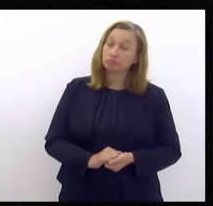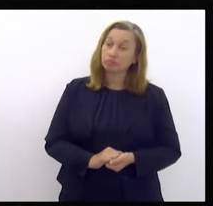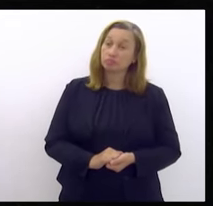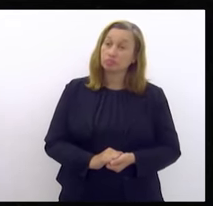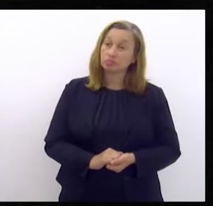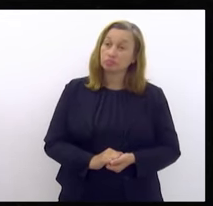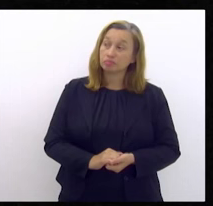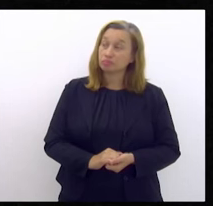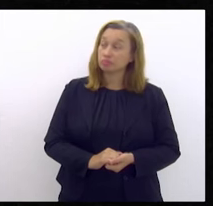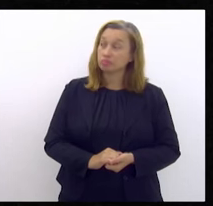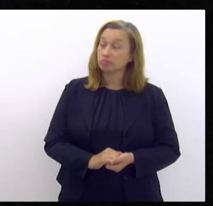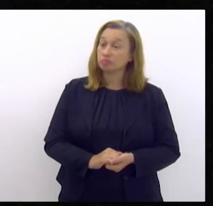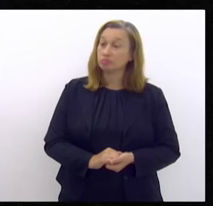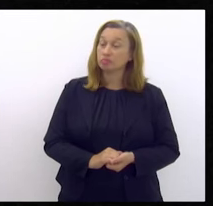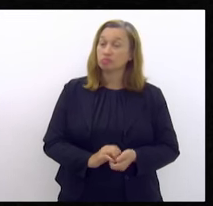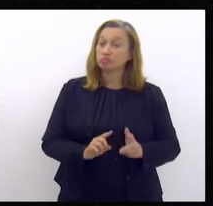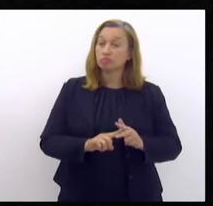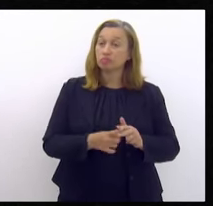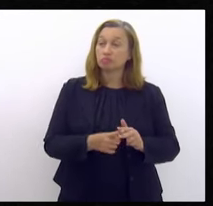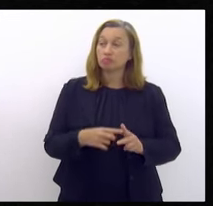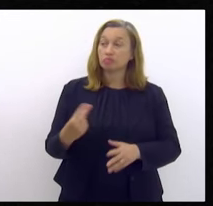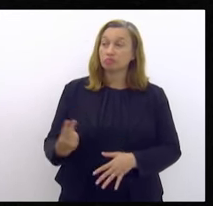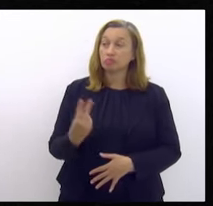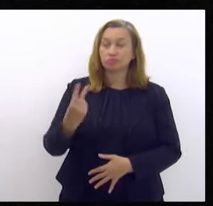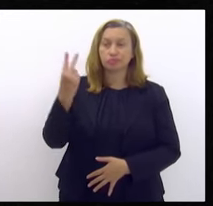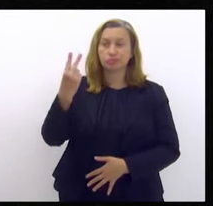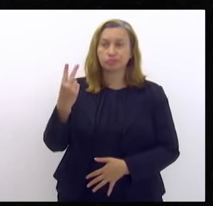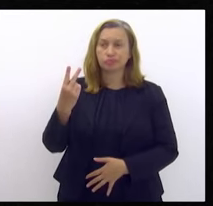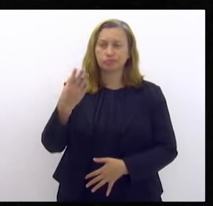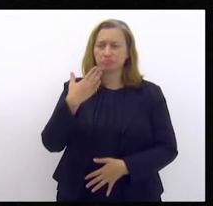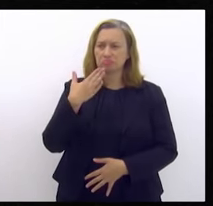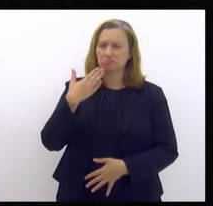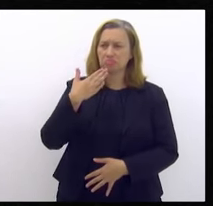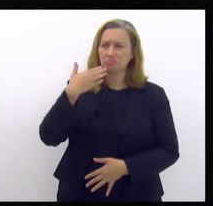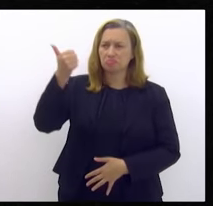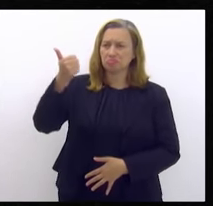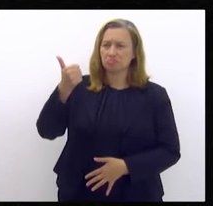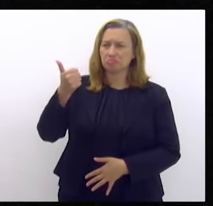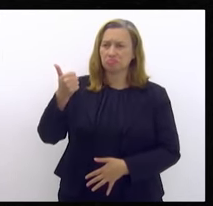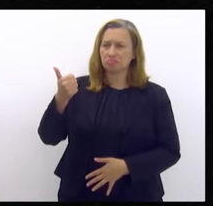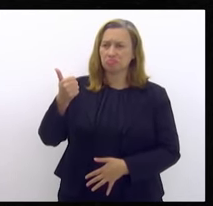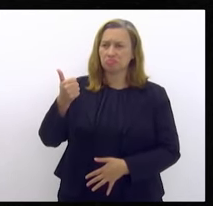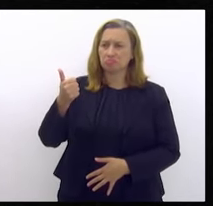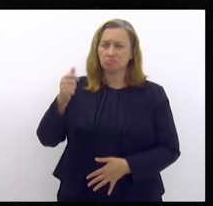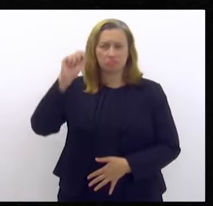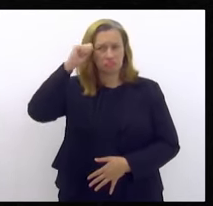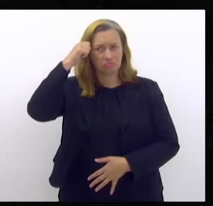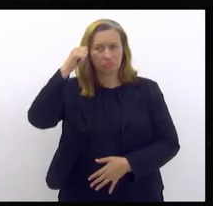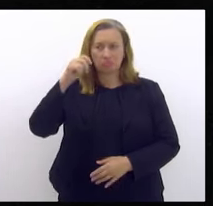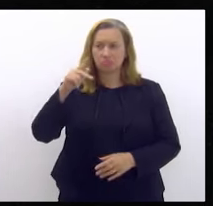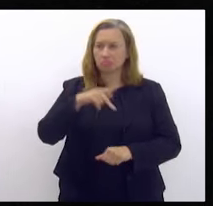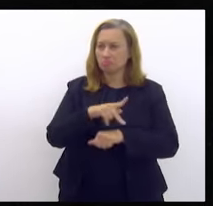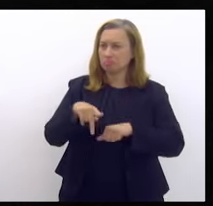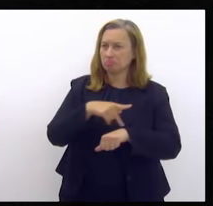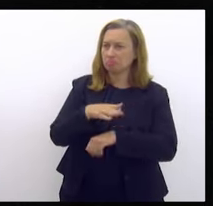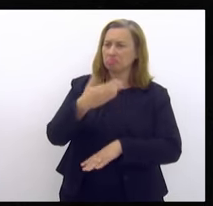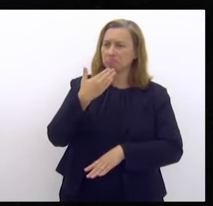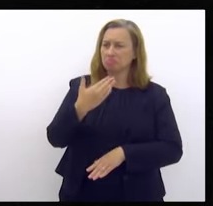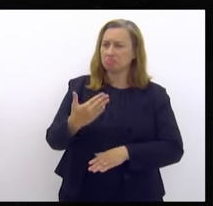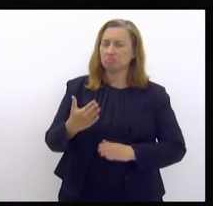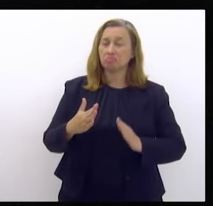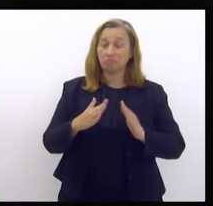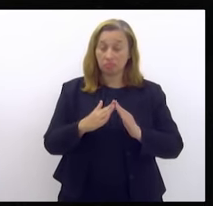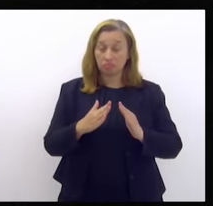uma reparação e uma valorização de uma das maiores intelectuais negras do nosso país. Por isso, peço a essa